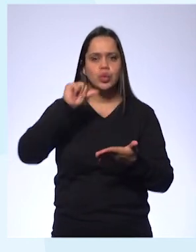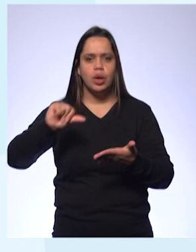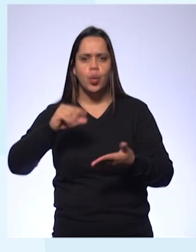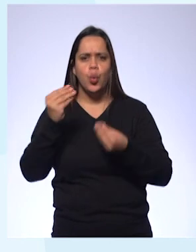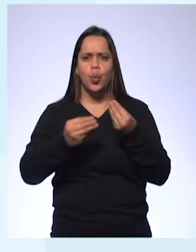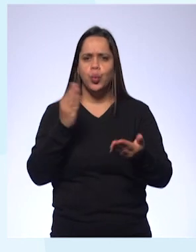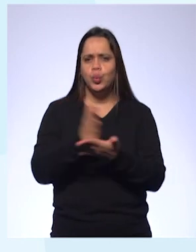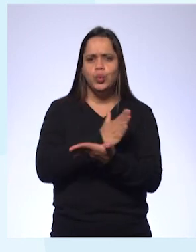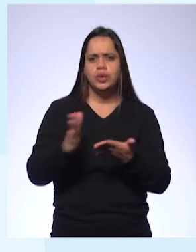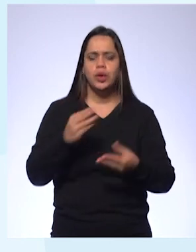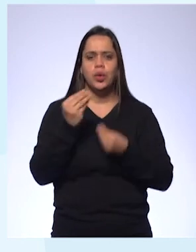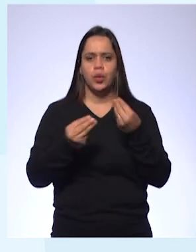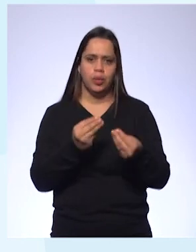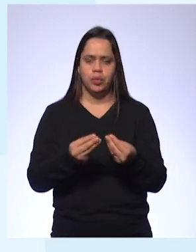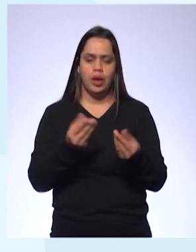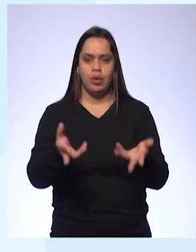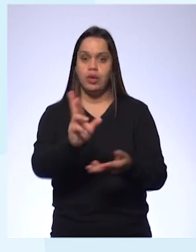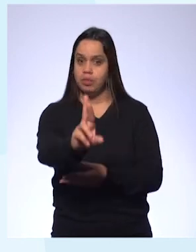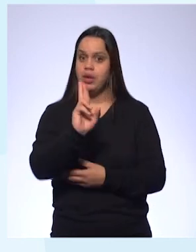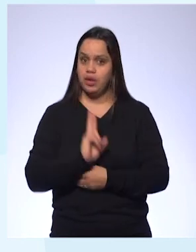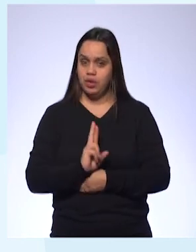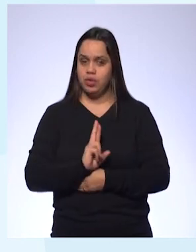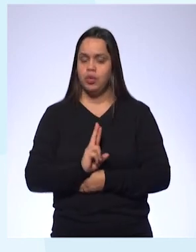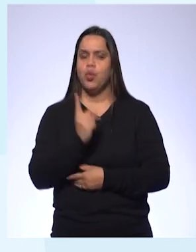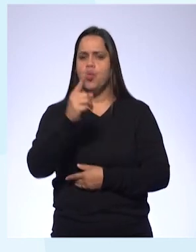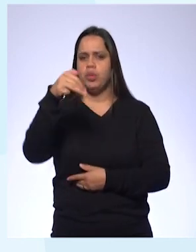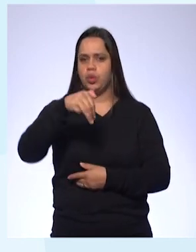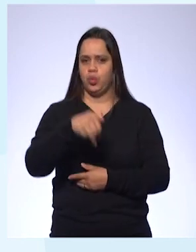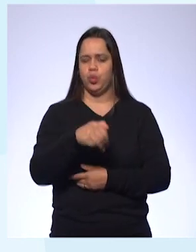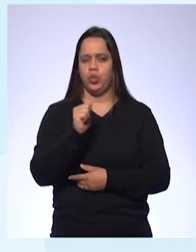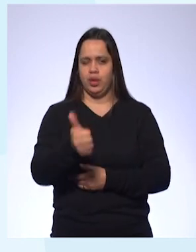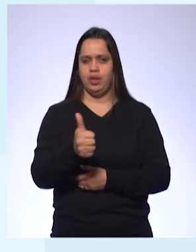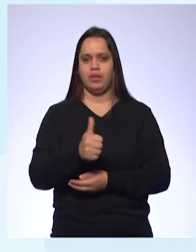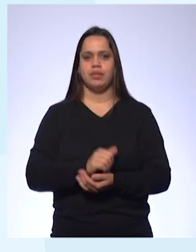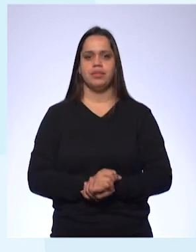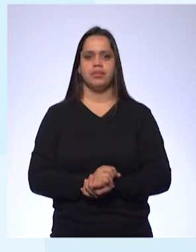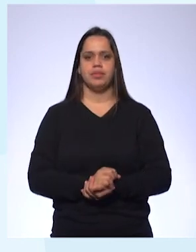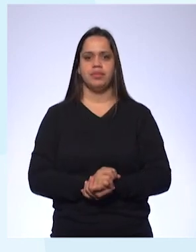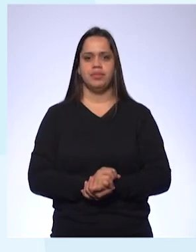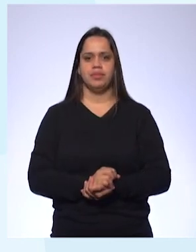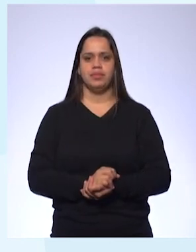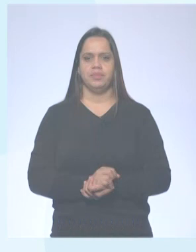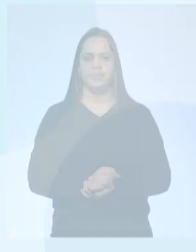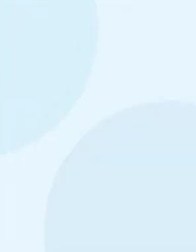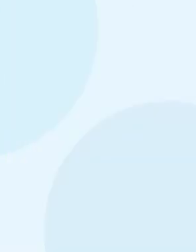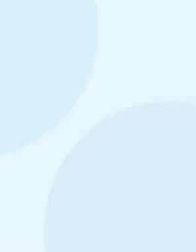pergunta, e agora eu queria que você respondesse aí em 1 minutinho só, tá bom?